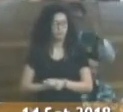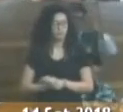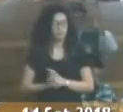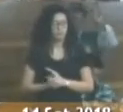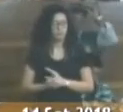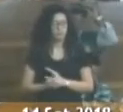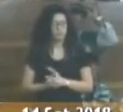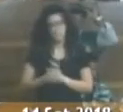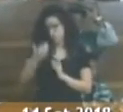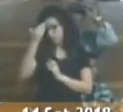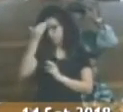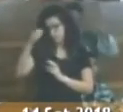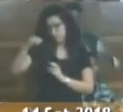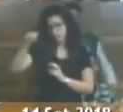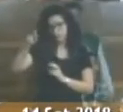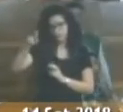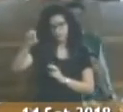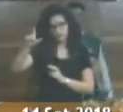Obrigado, Marcela.